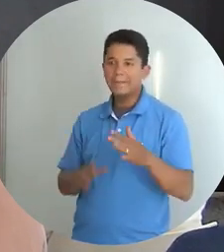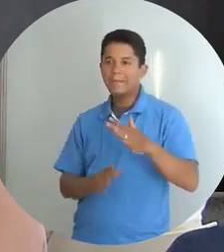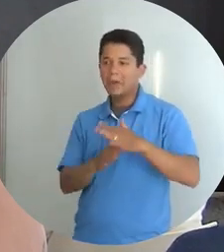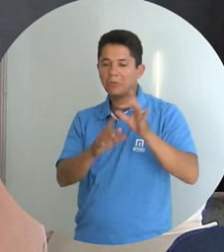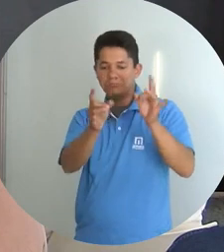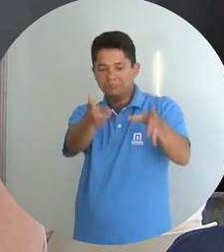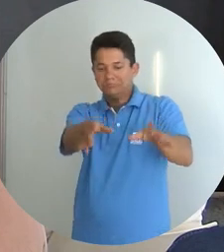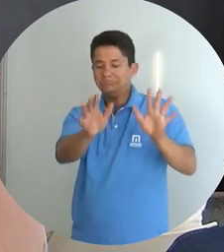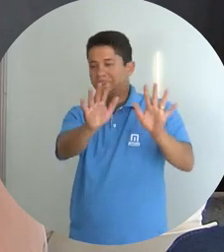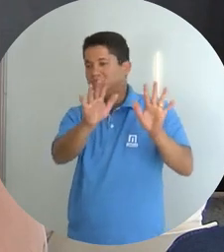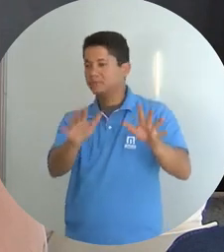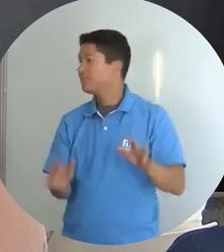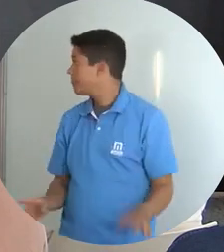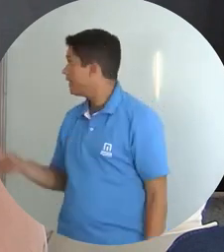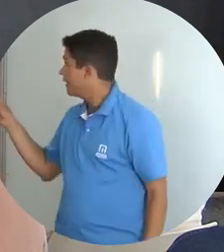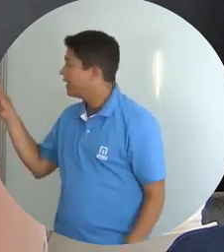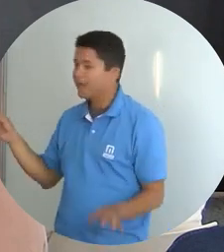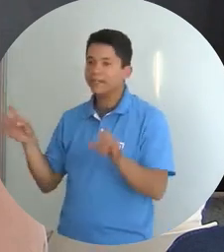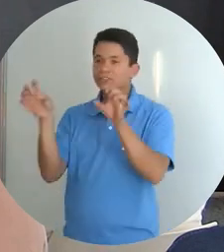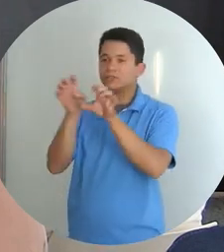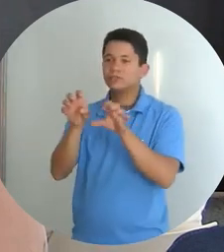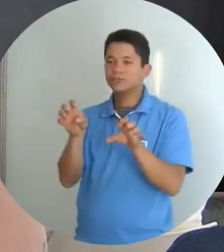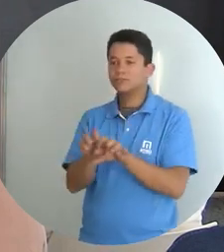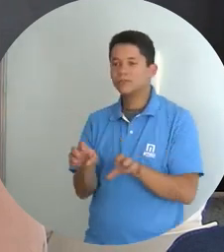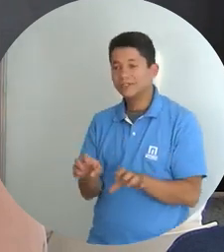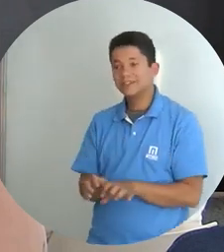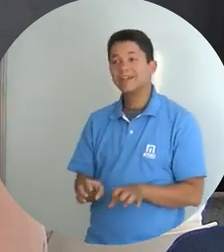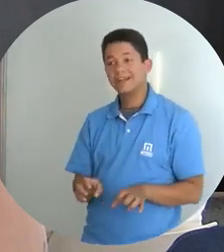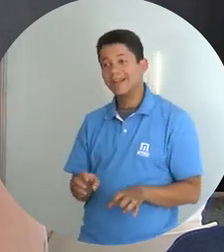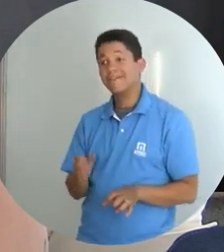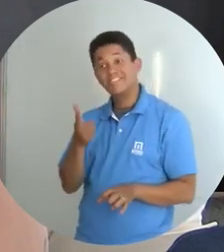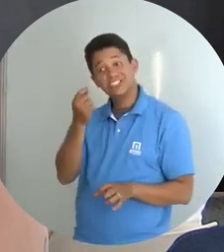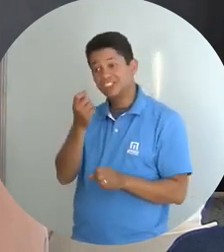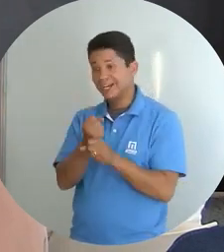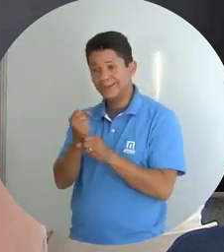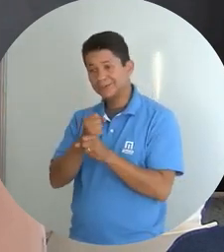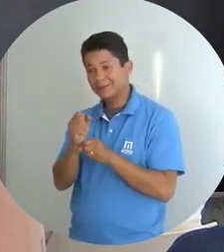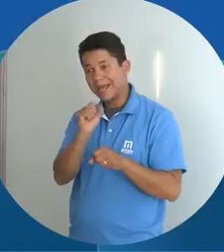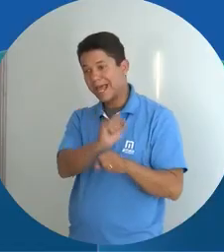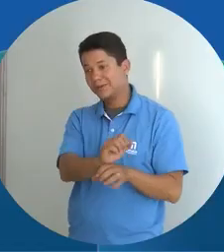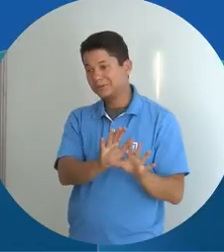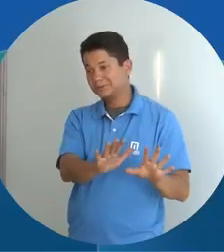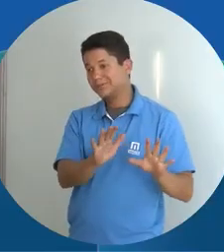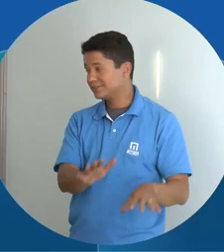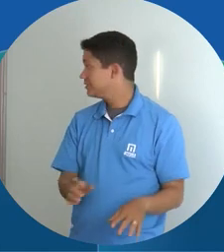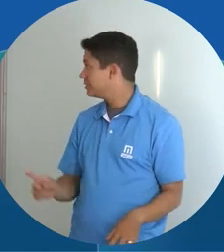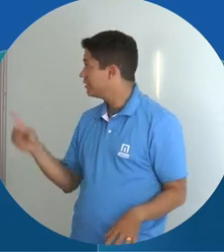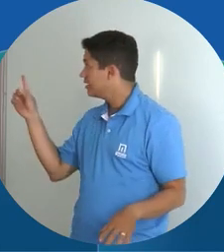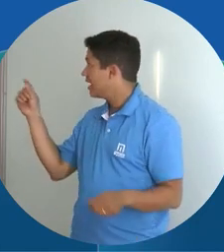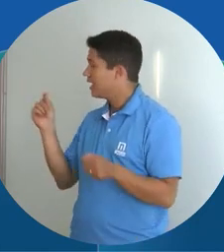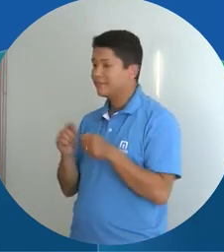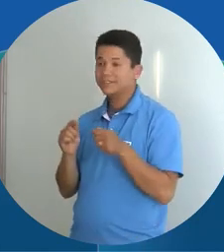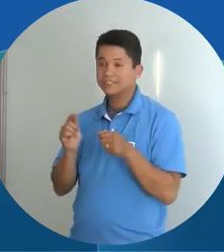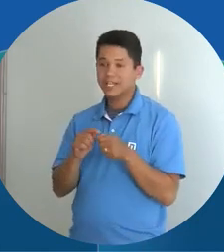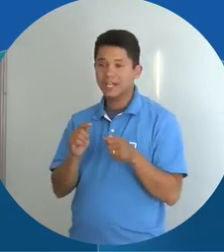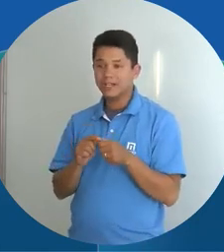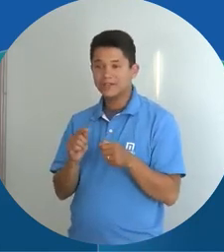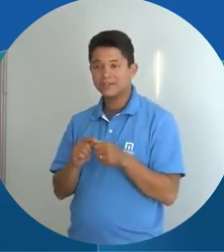né, como a estrutura já estava construída, a dificuldade de acesso, o pé direito reduzido, os reforços foram feitos com a pressão coragem